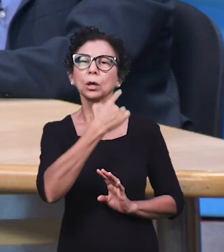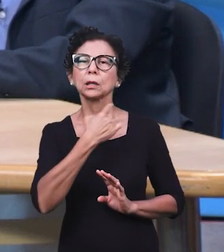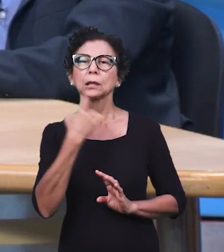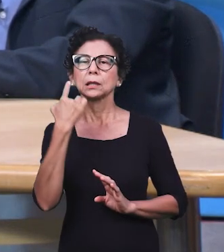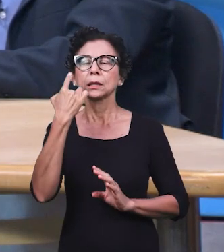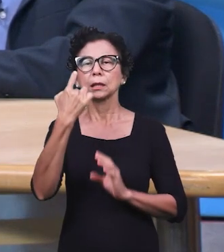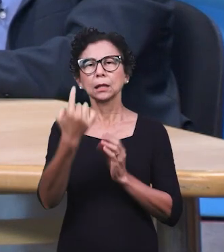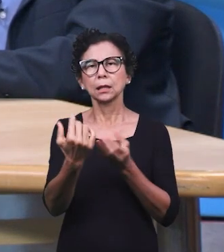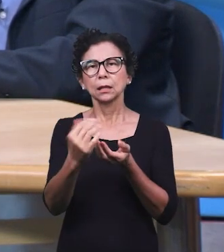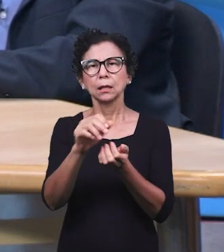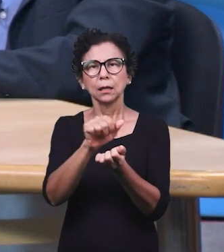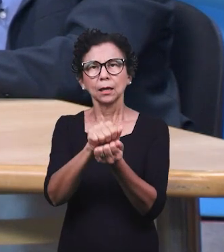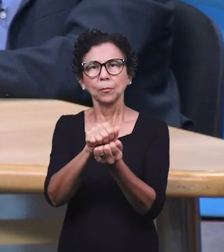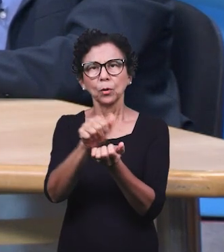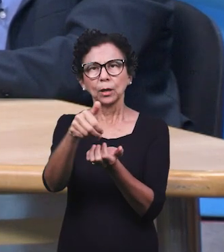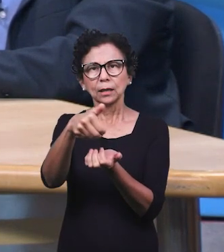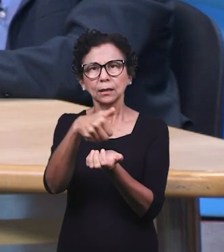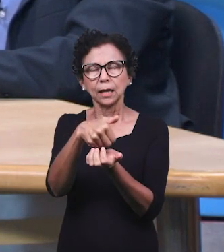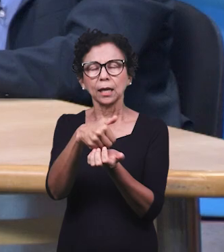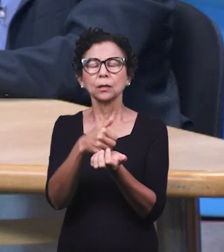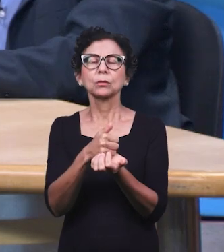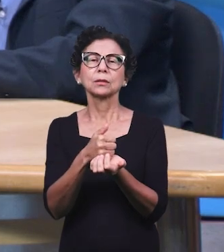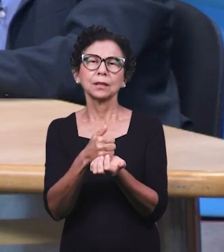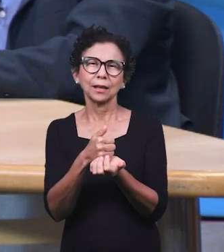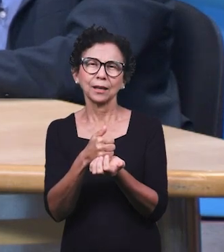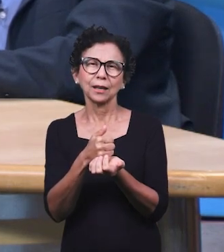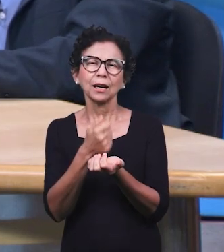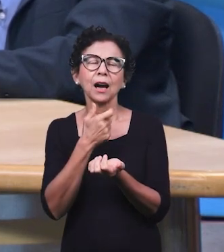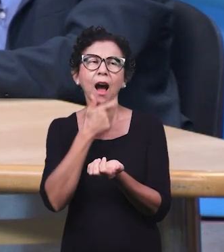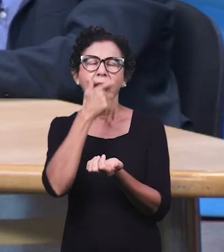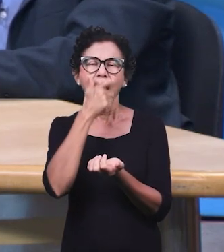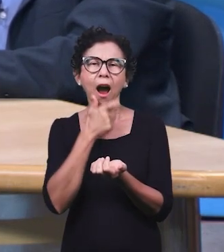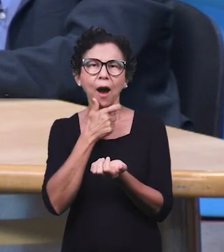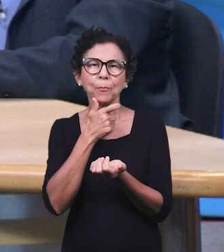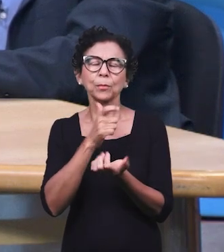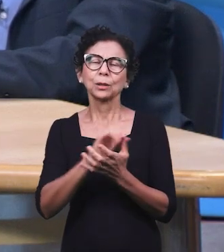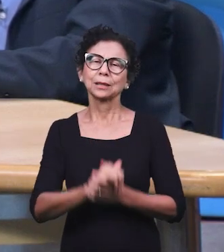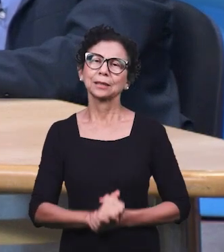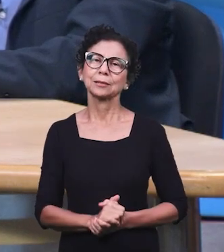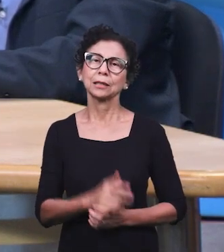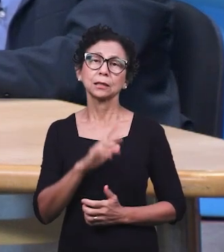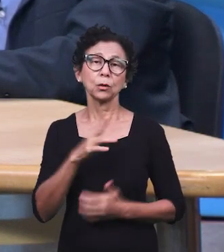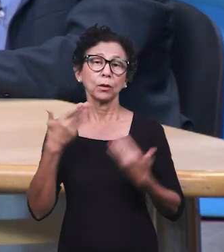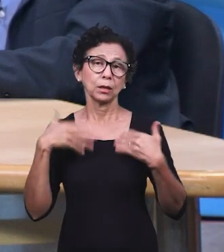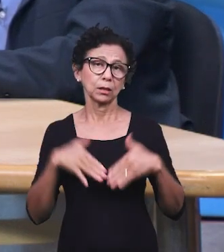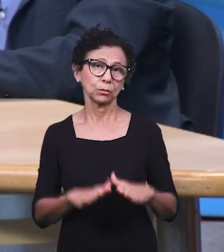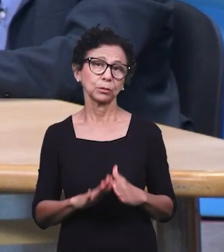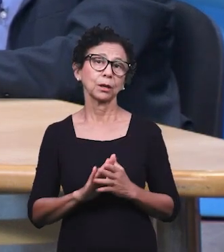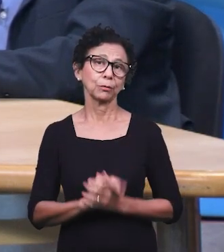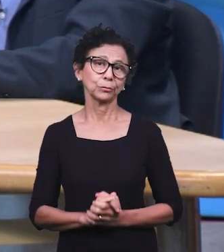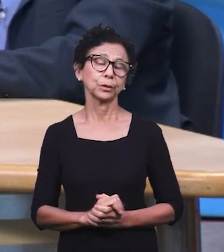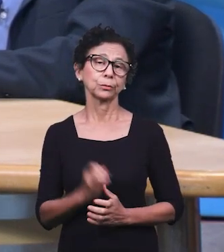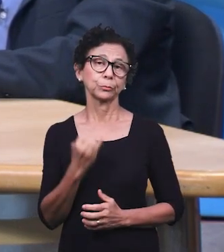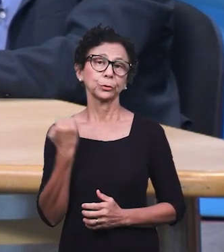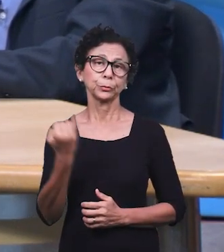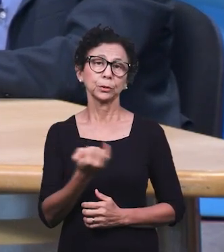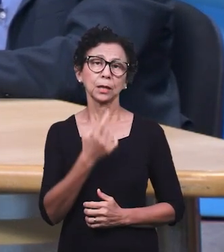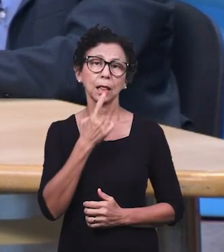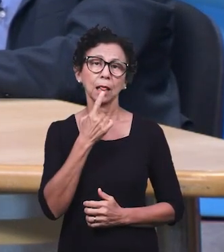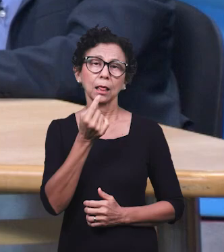pensar que a prótese é um corpo estranho, é algo que não é natural. Então, para esses casos, ela se faz muito